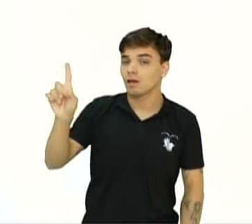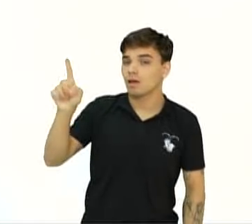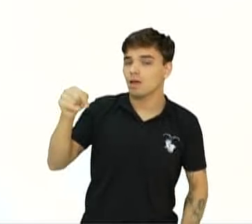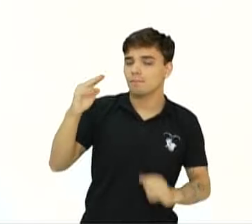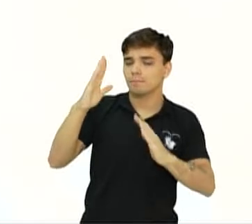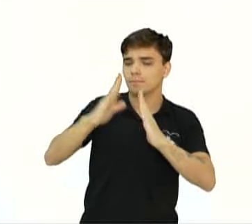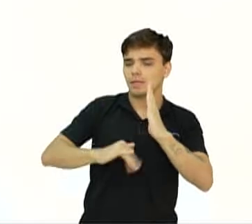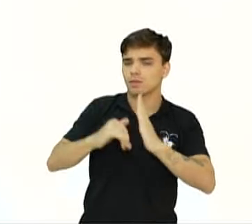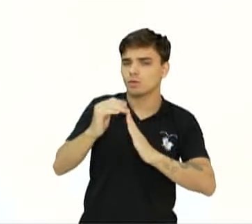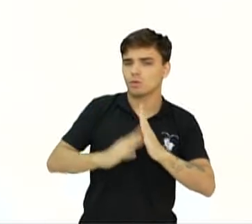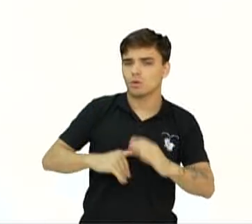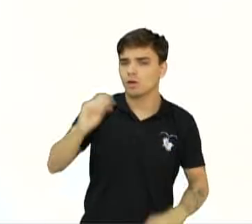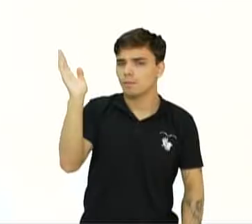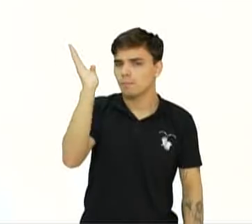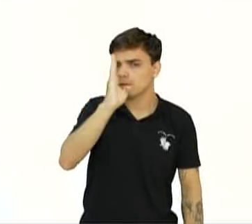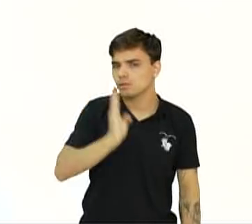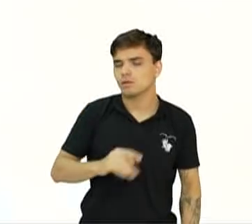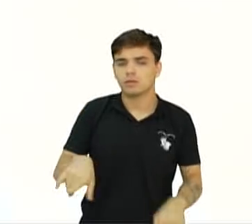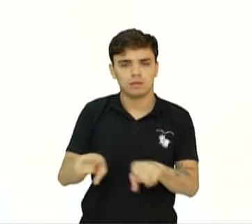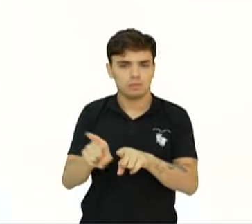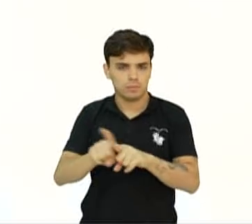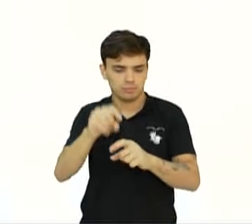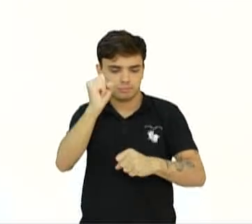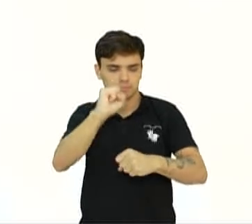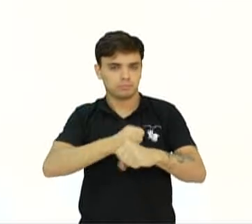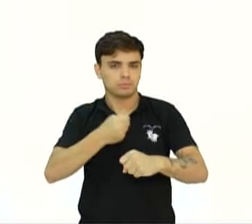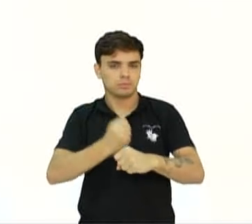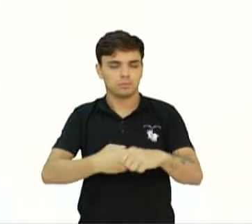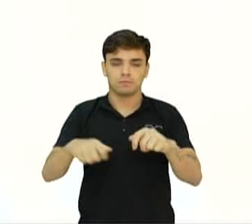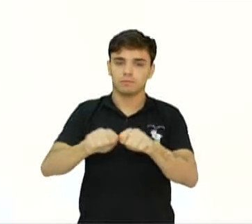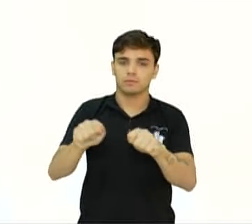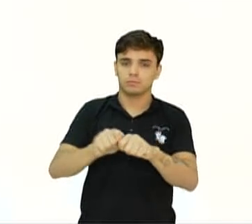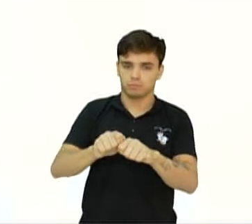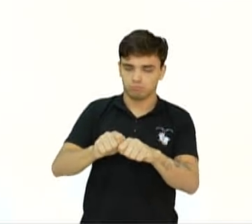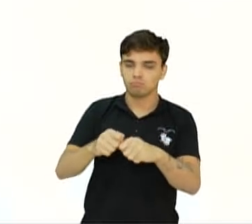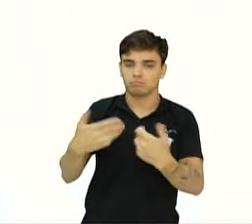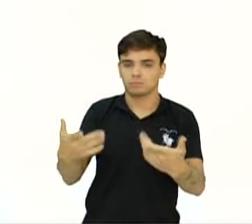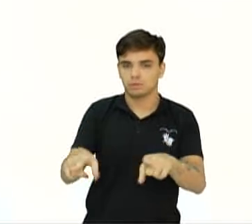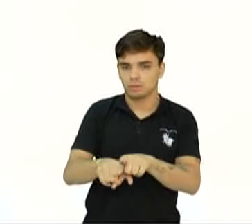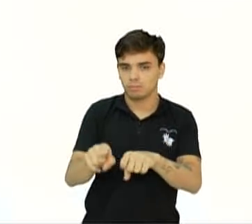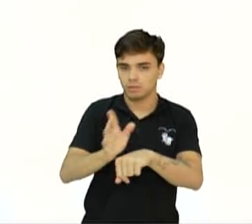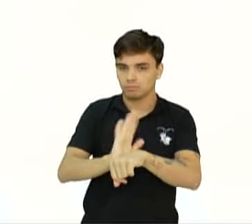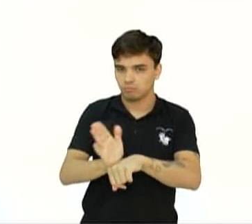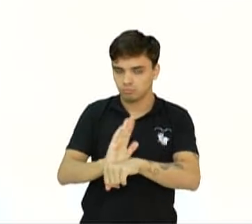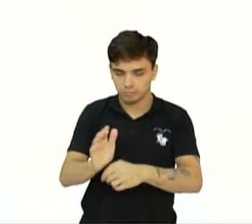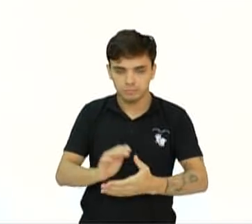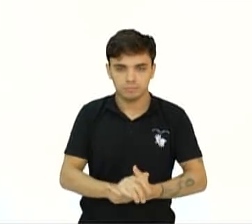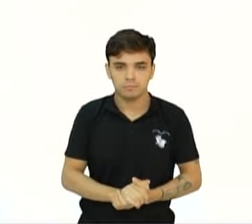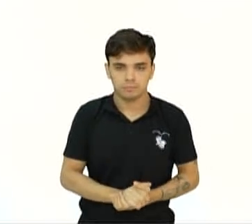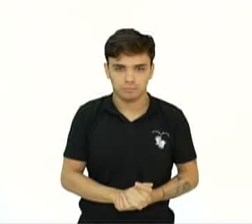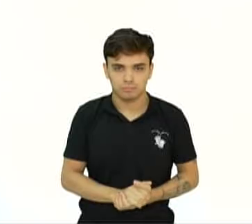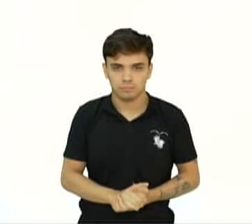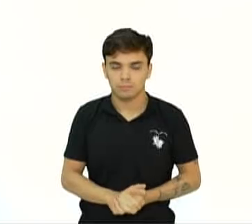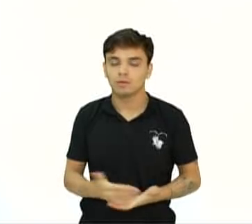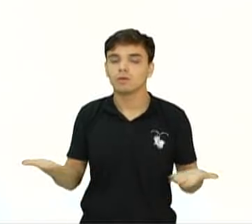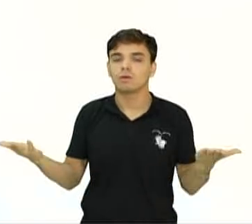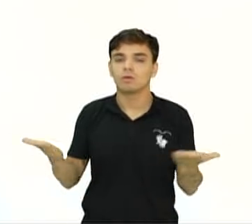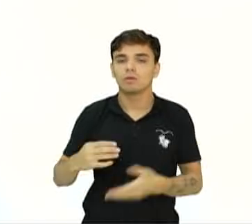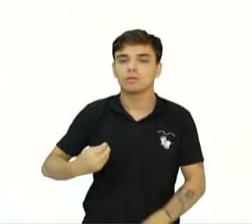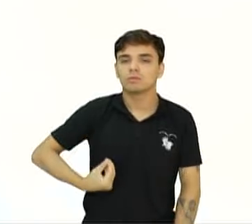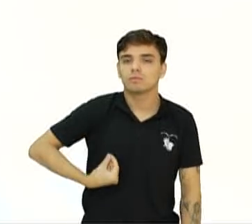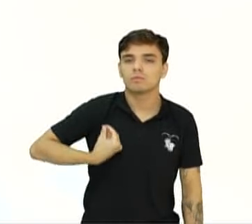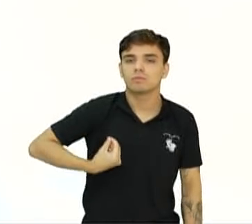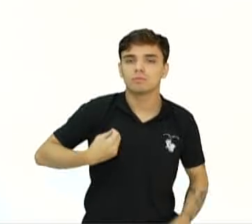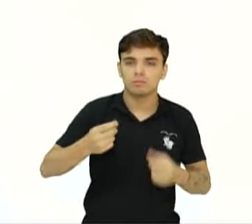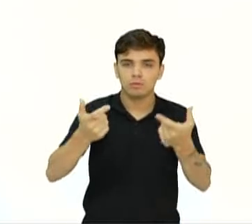brasileiro, mas ele também é um escultor, né? Faz as obras de arte, também é um serigrafista. E hoje ele vive aonde?